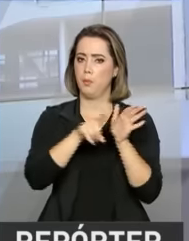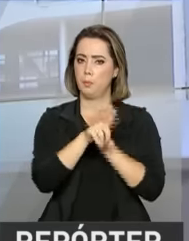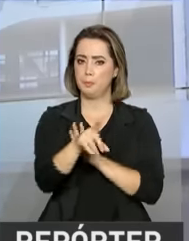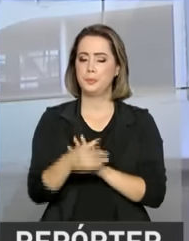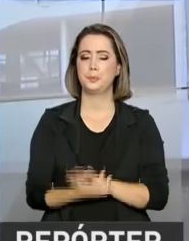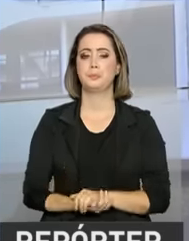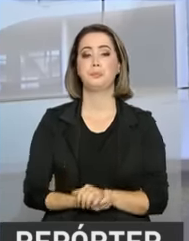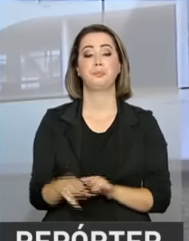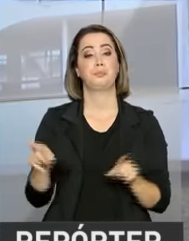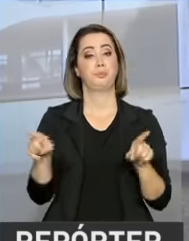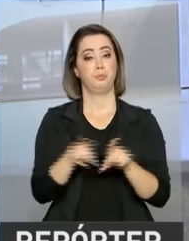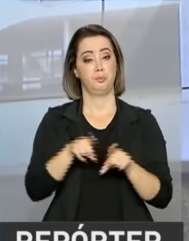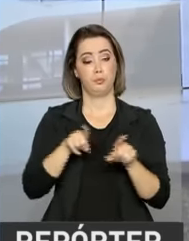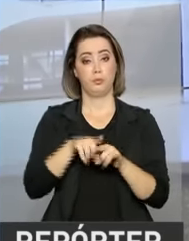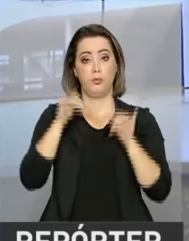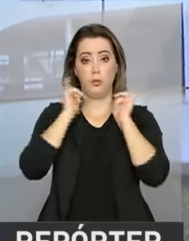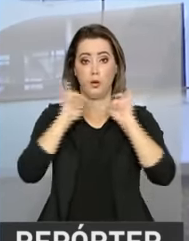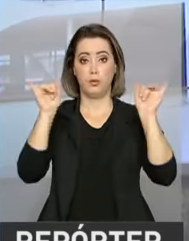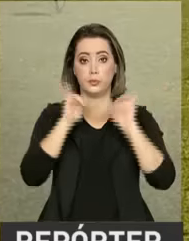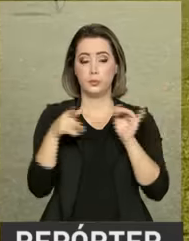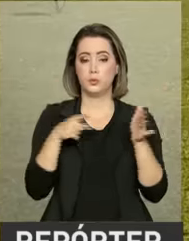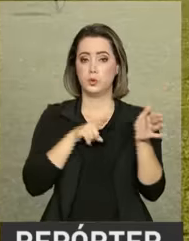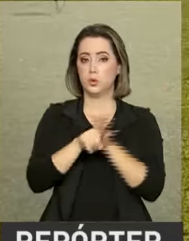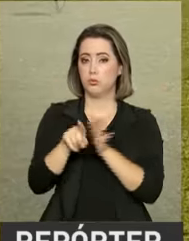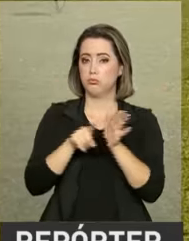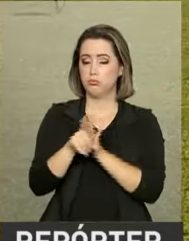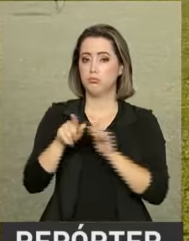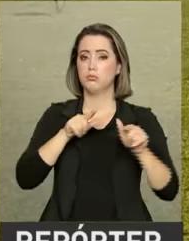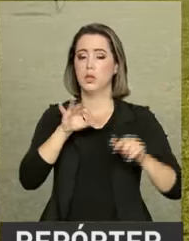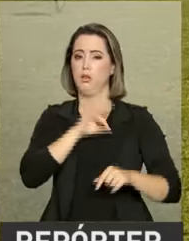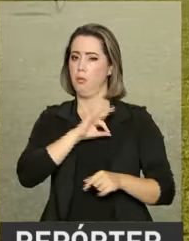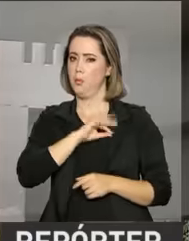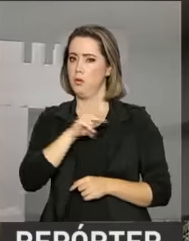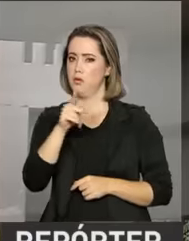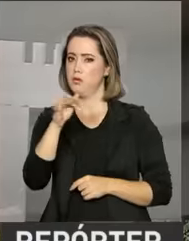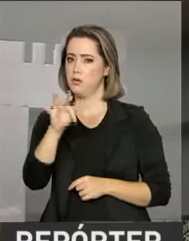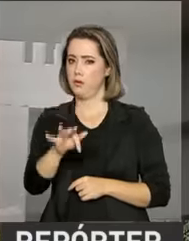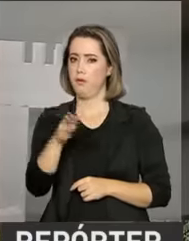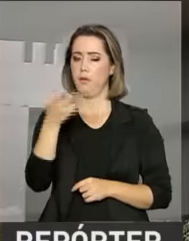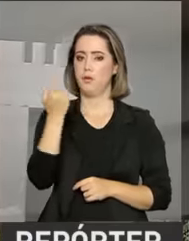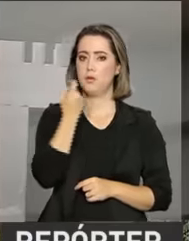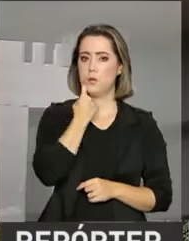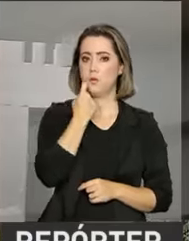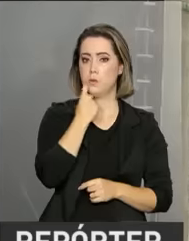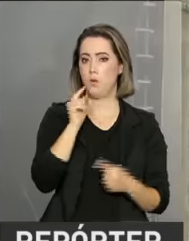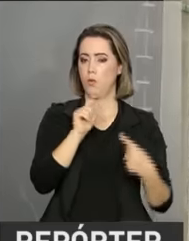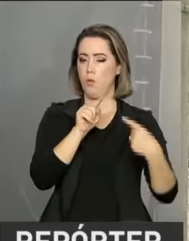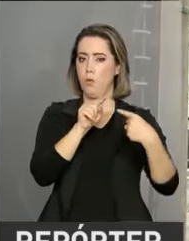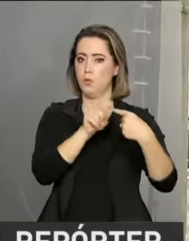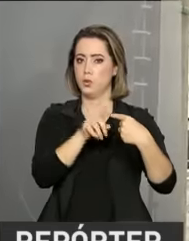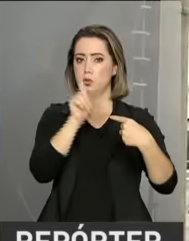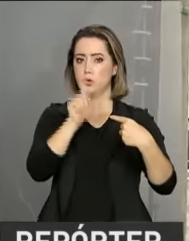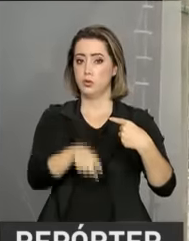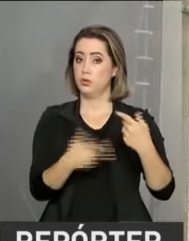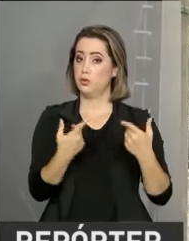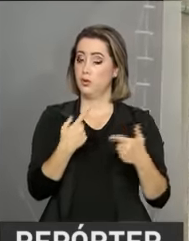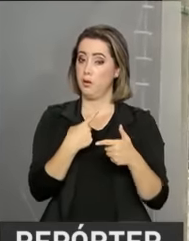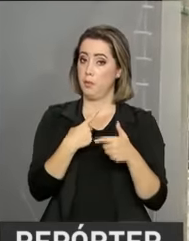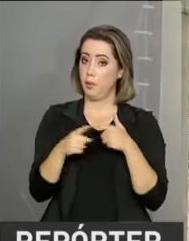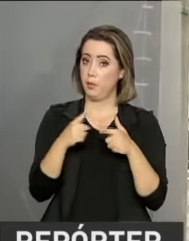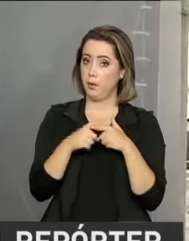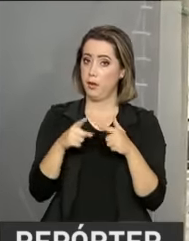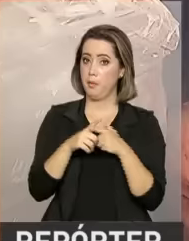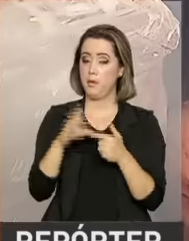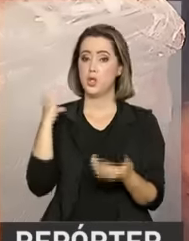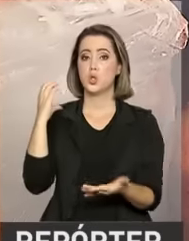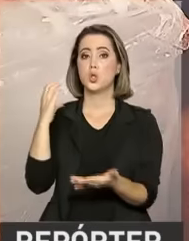a nota também informa que a operação deflagrada na última sexta-feira tem como foco a eventual prática de crimes